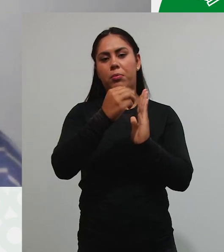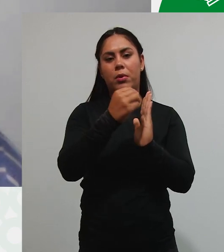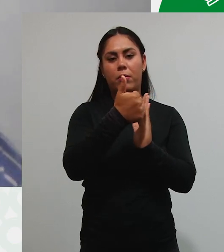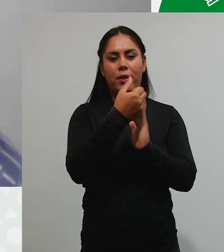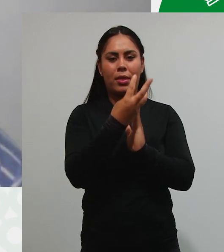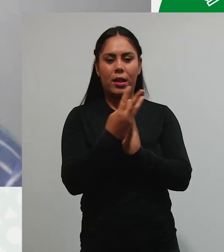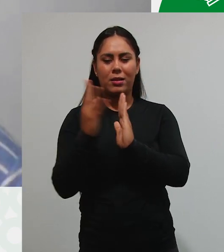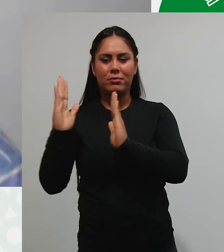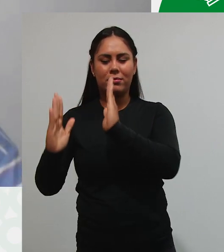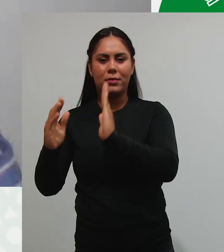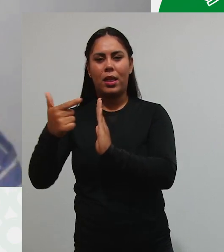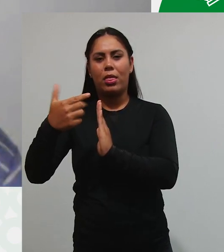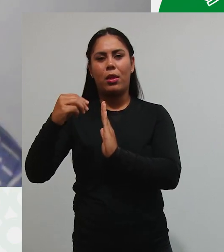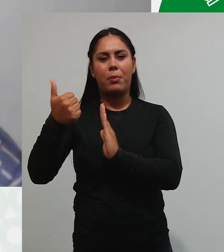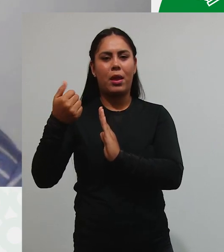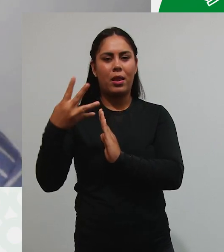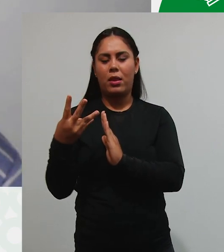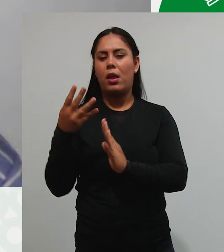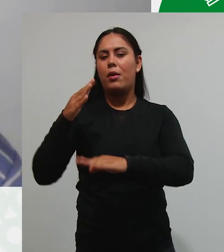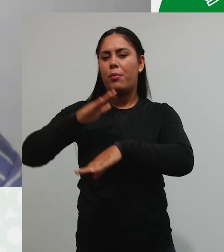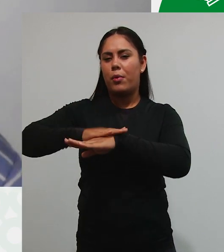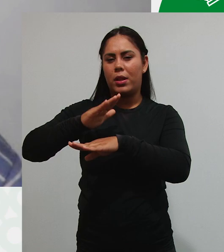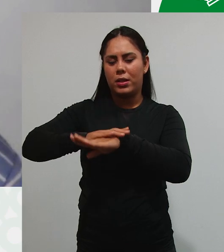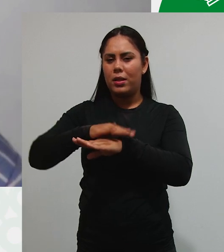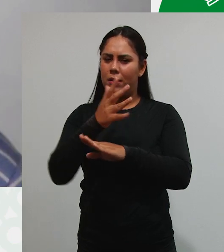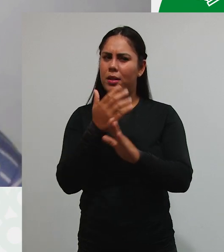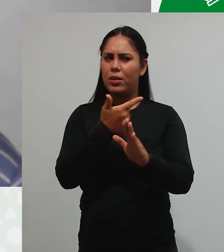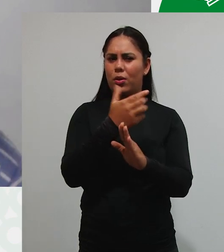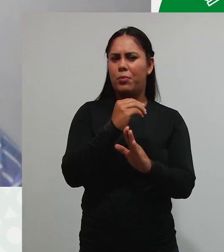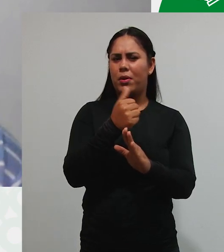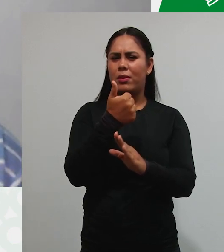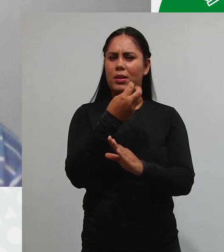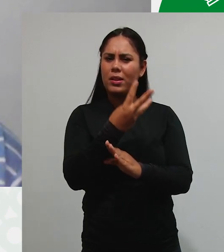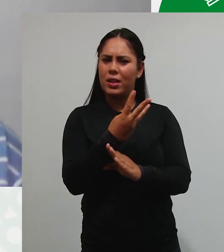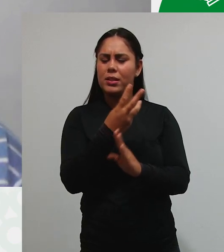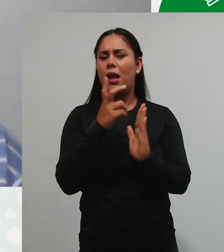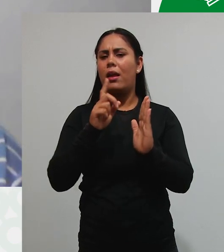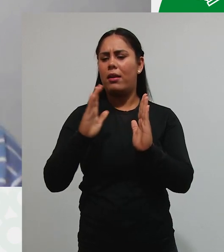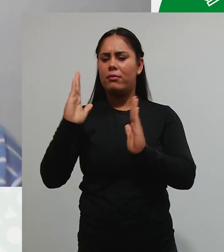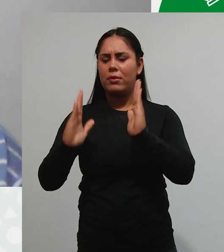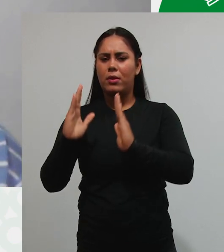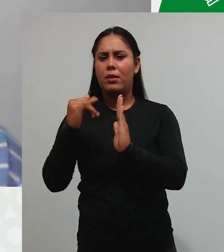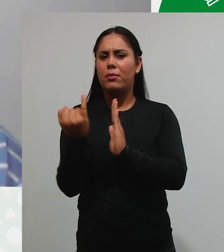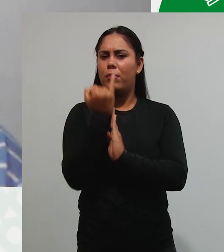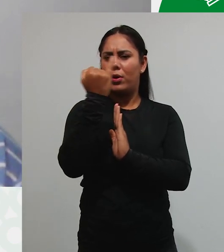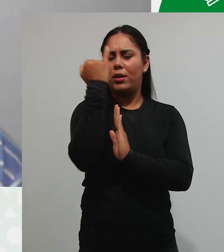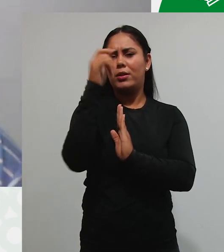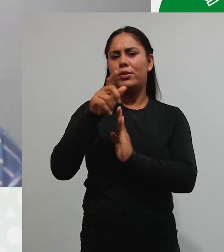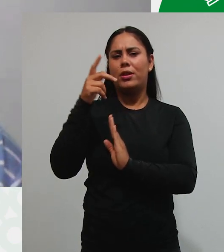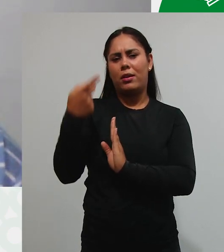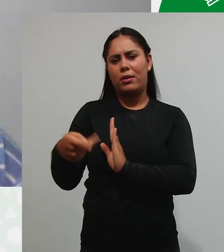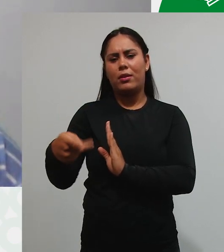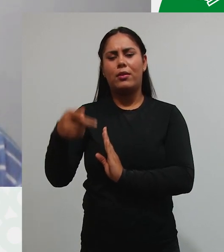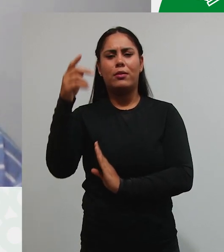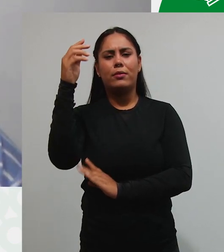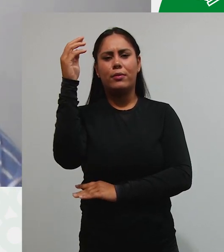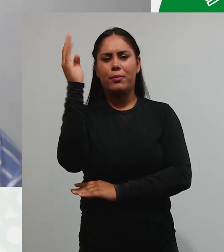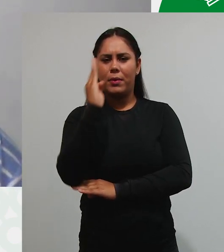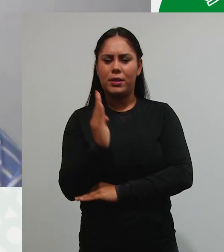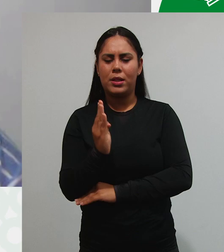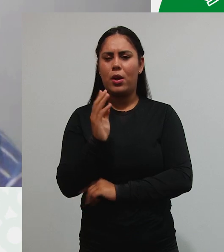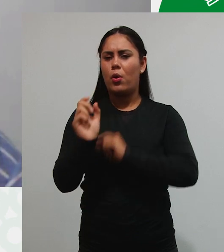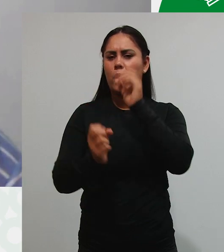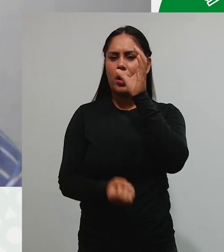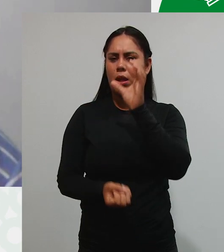2014 era um momento, 2013 para 2014 era um momento muito importante no Brasil, porque era o momento que nós criávamos uma política